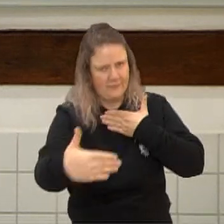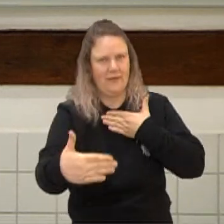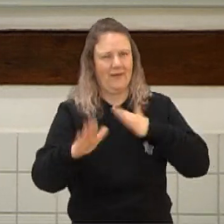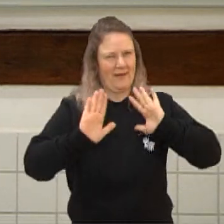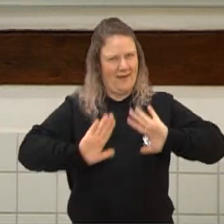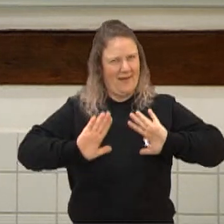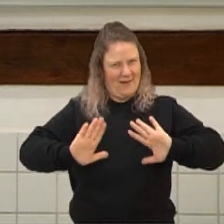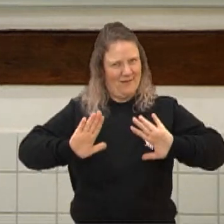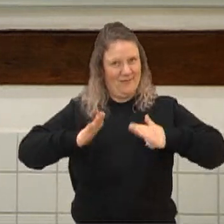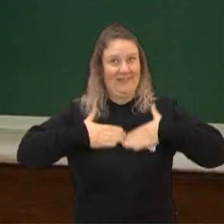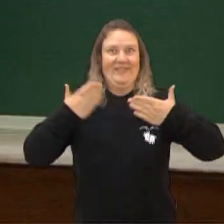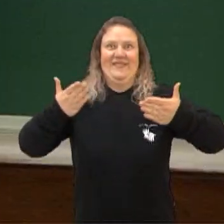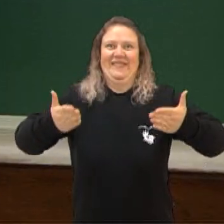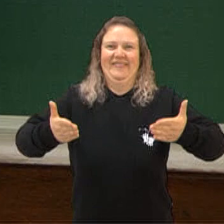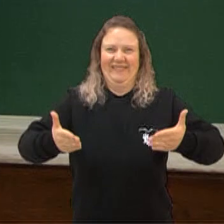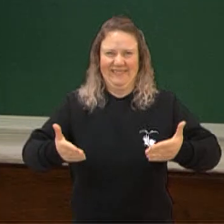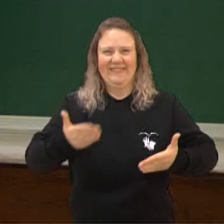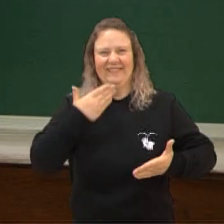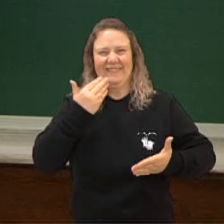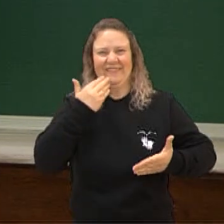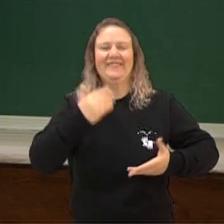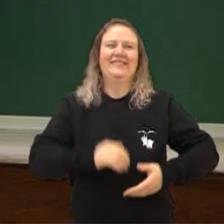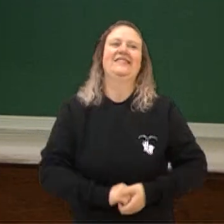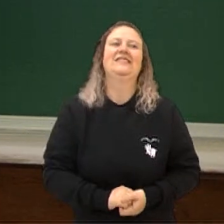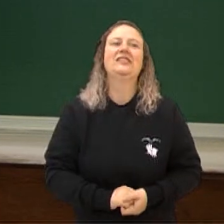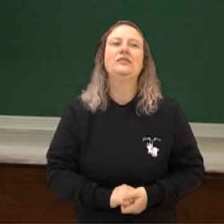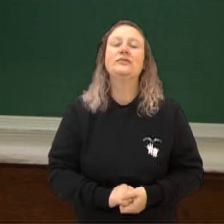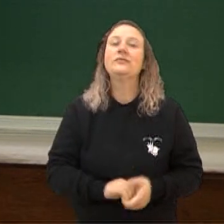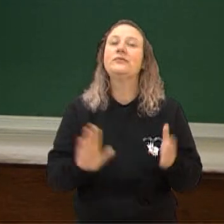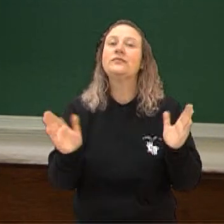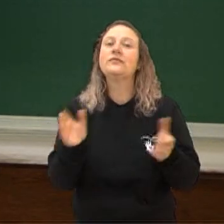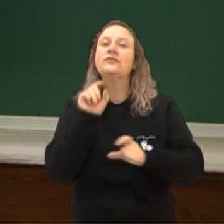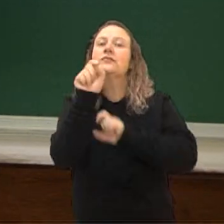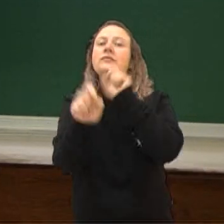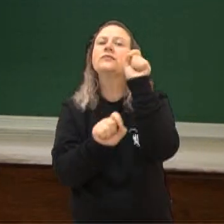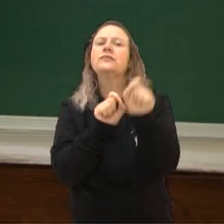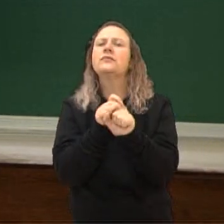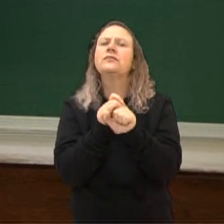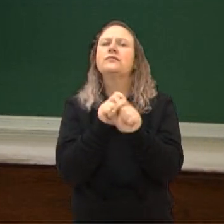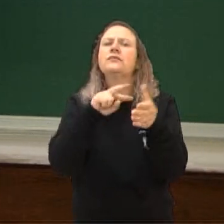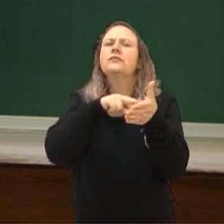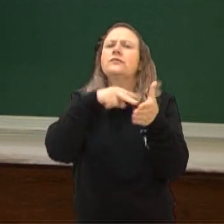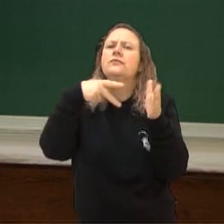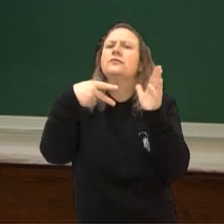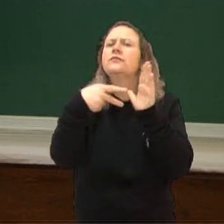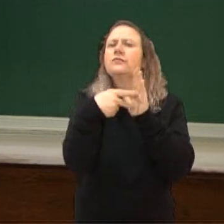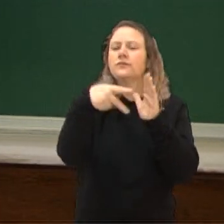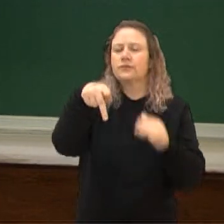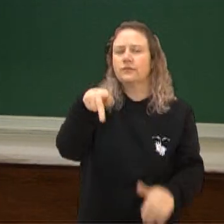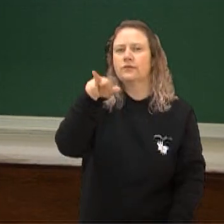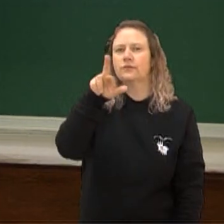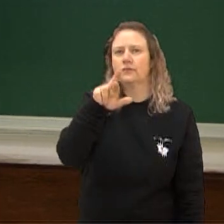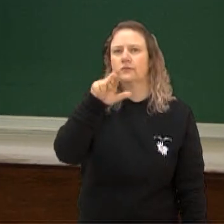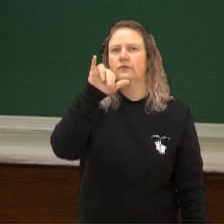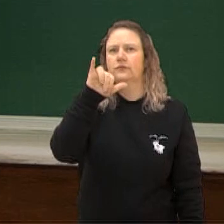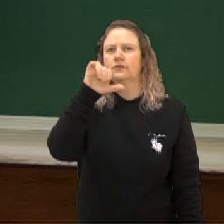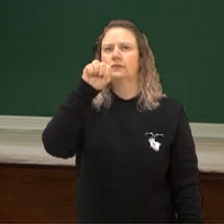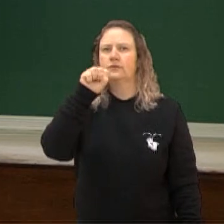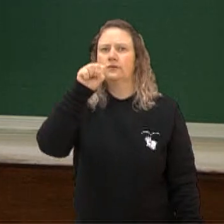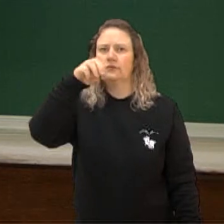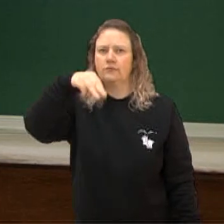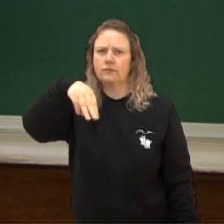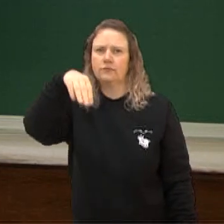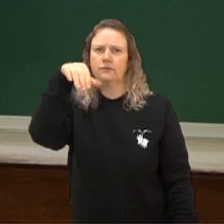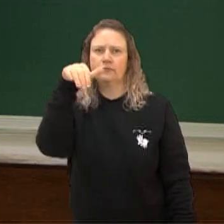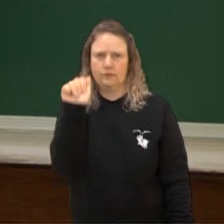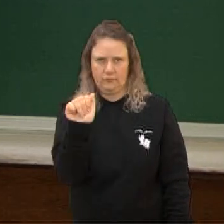estragar a surpresa. Vamos lá, então? O que é um prisma? Definição de prisma, né?